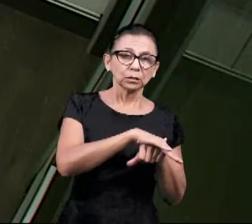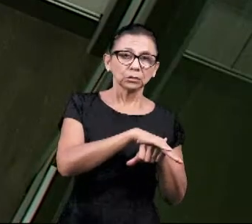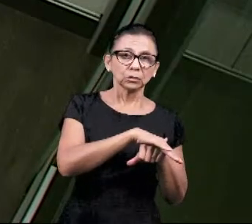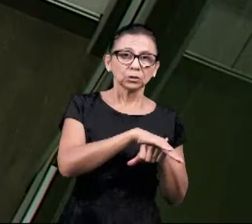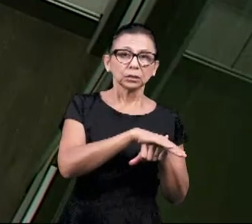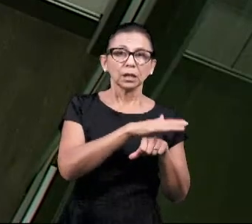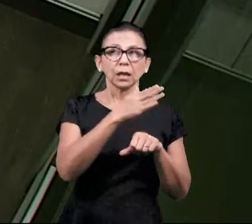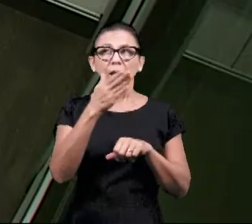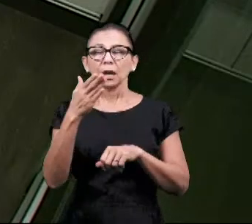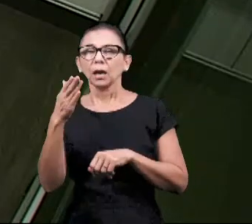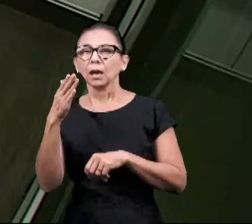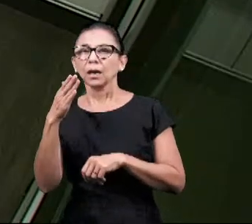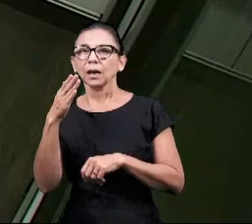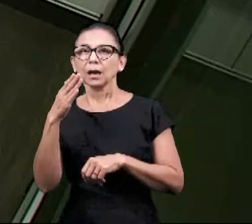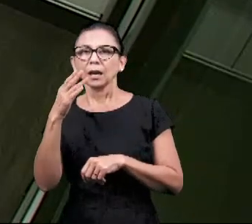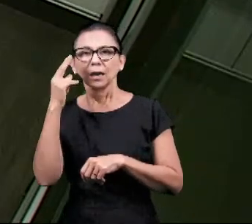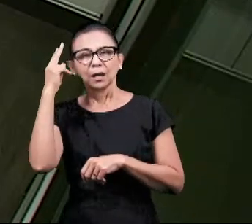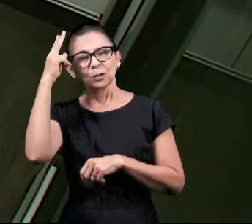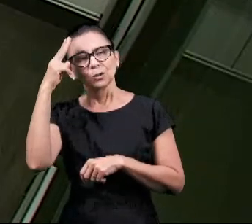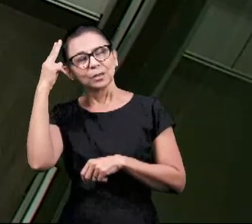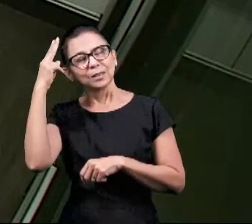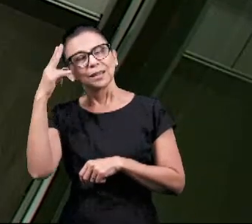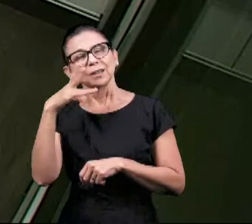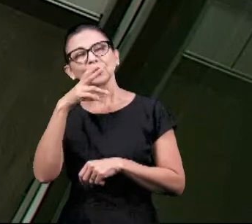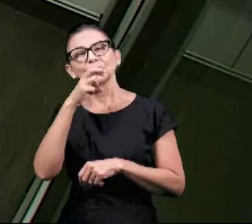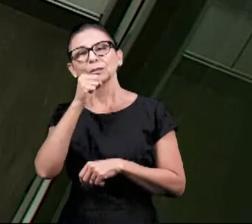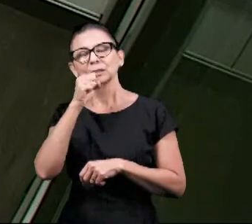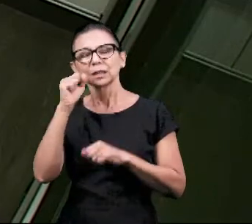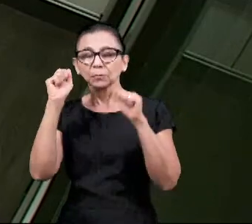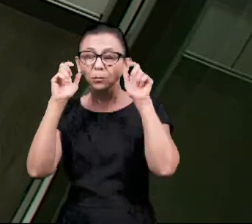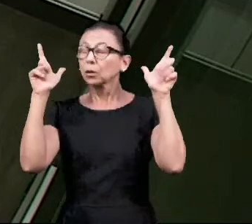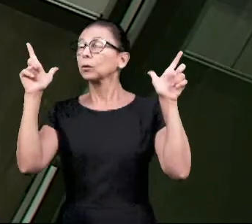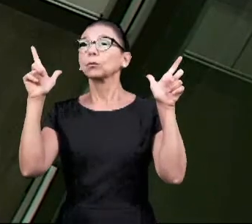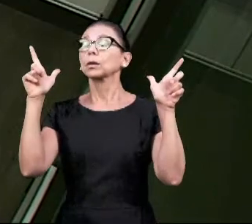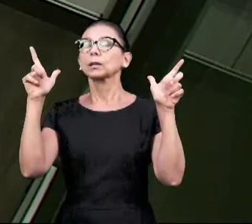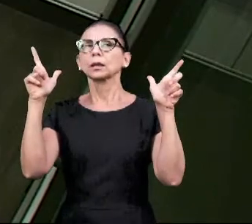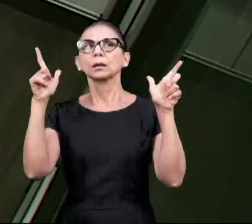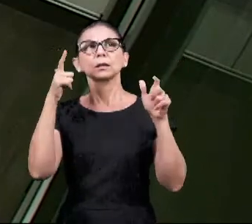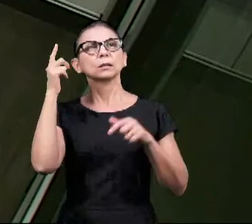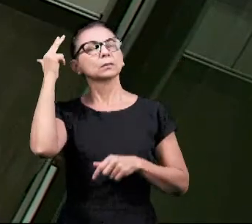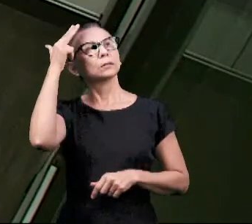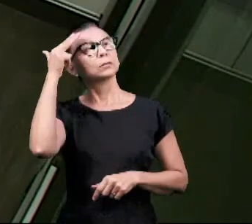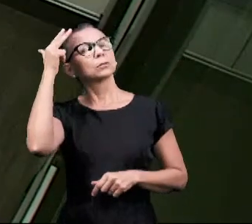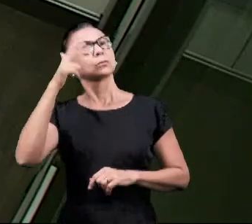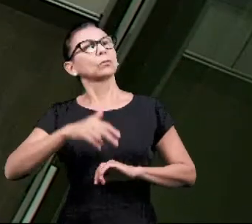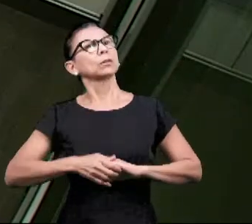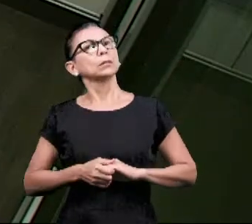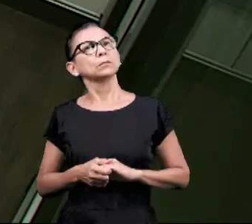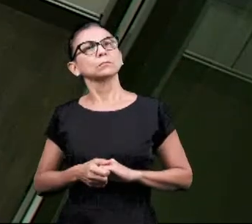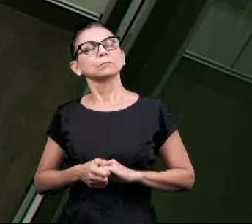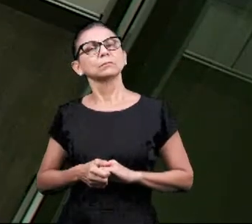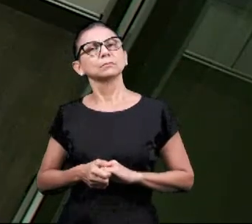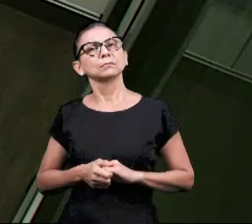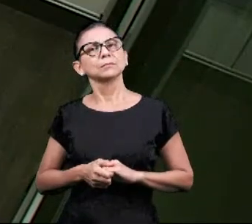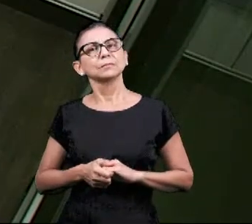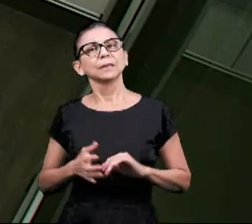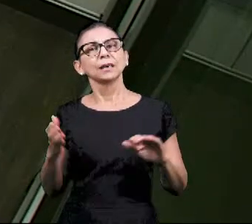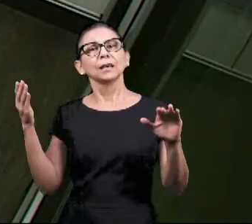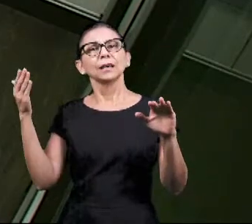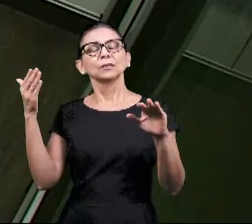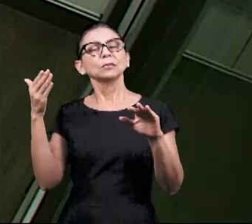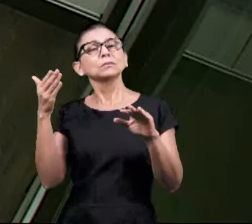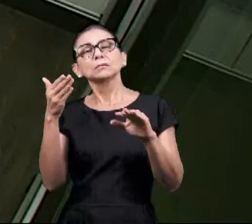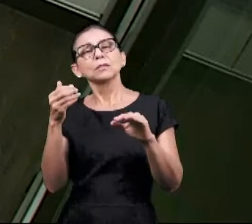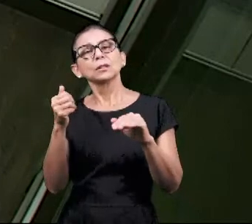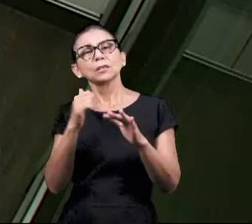quebrantou, porque o senhor com certeza. falou em sonhos, com certeza. O senhor guardou para o senhor, chegou lá. E se cumpriu. Que maravilha, louvado